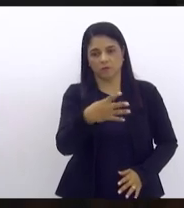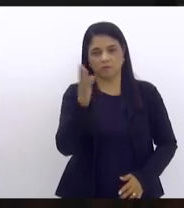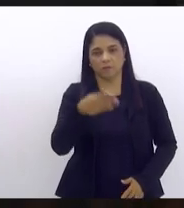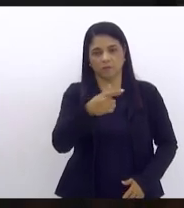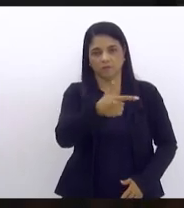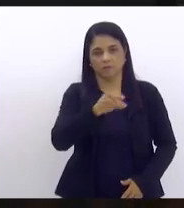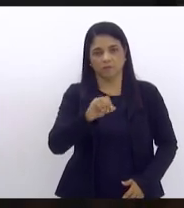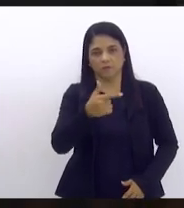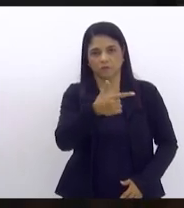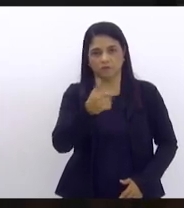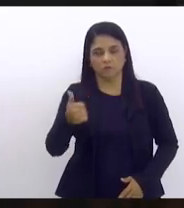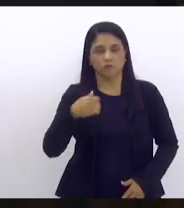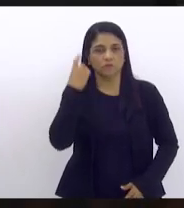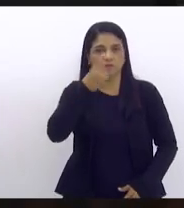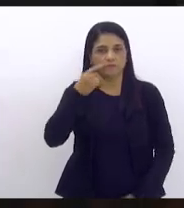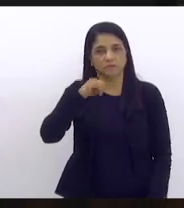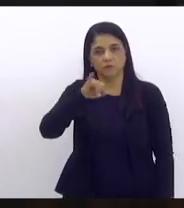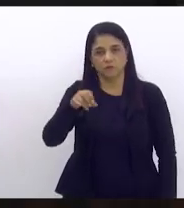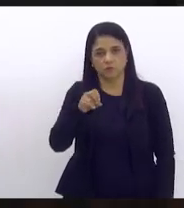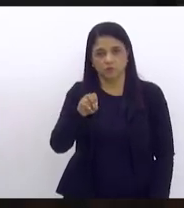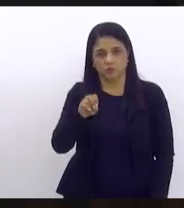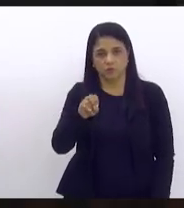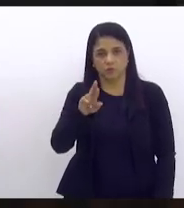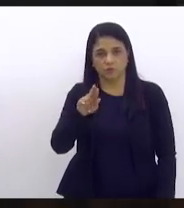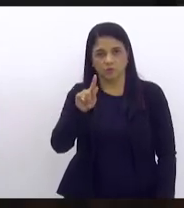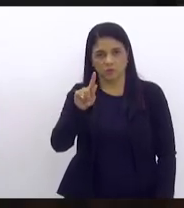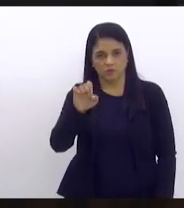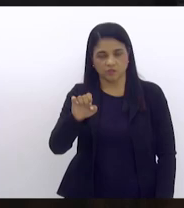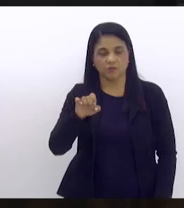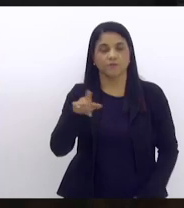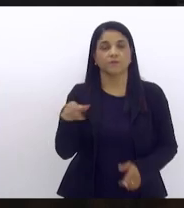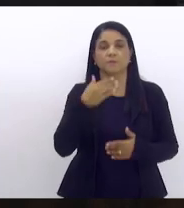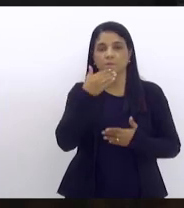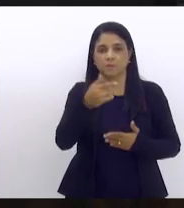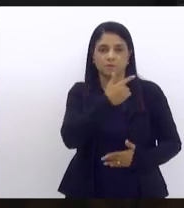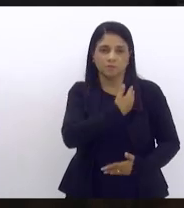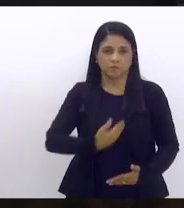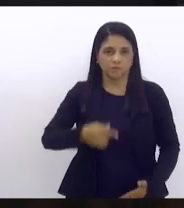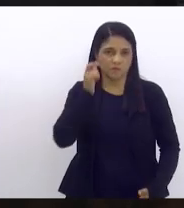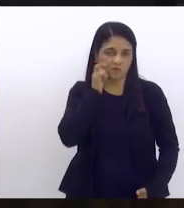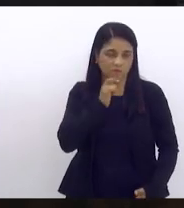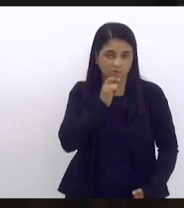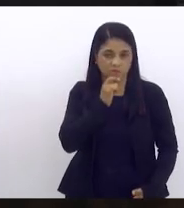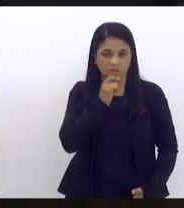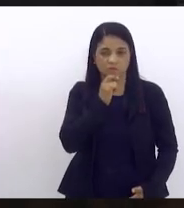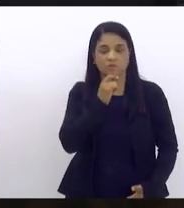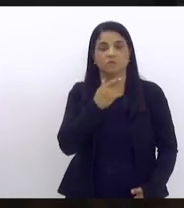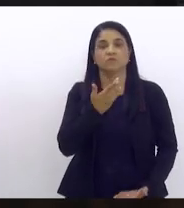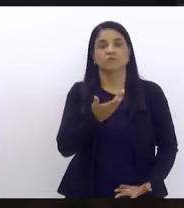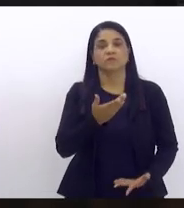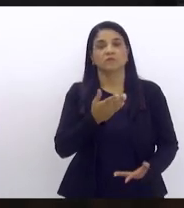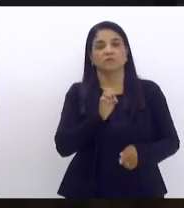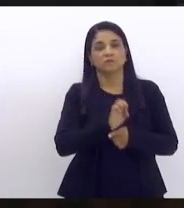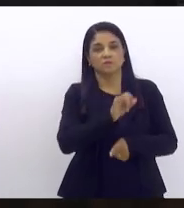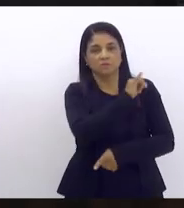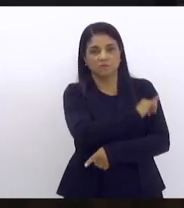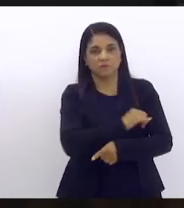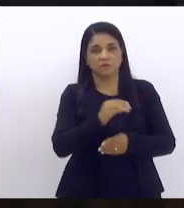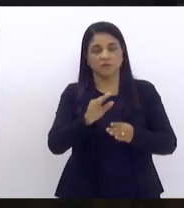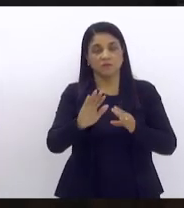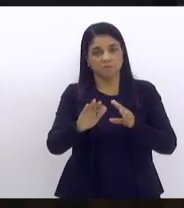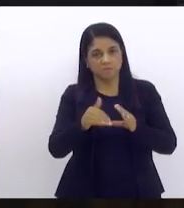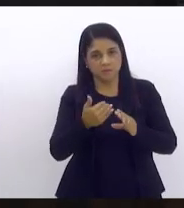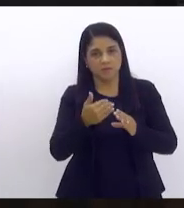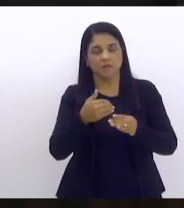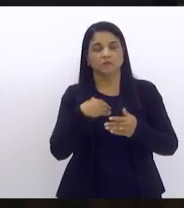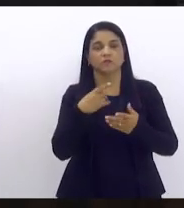454/2021, de autoria do deputado Jorge Felipe Neto, que solicita ao excelentíssimo senhor governador do Estado do Rio de Janeiro, Cláudio Castro, o envio de